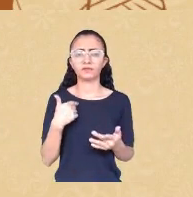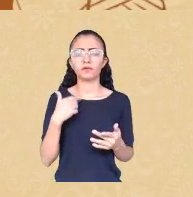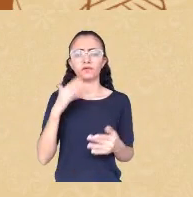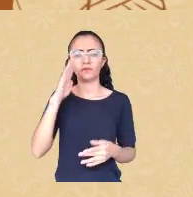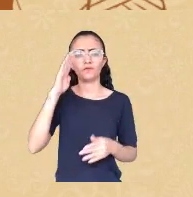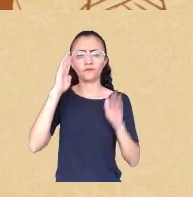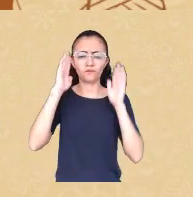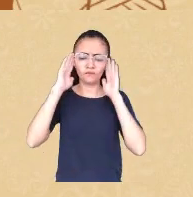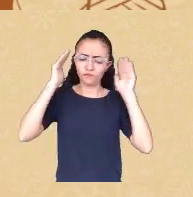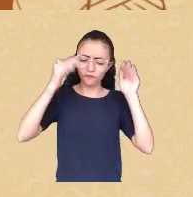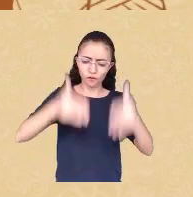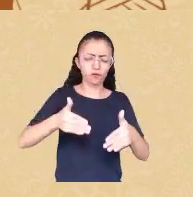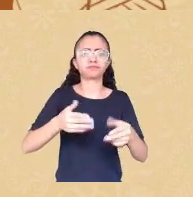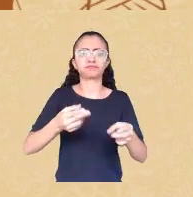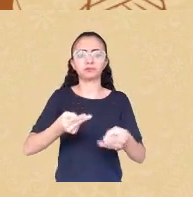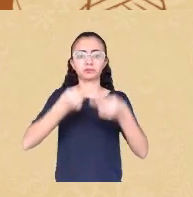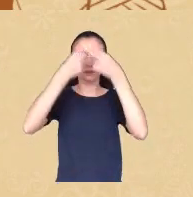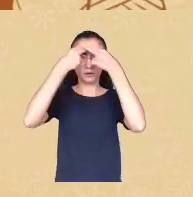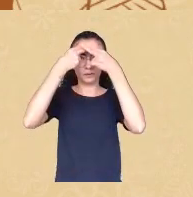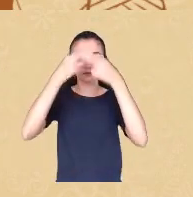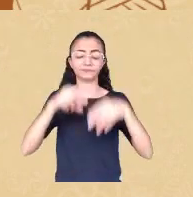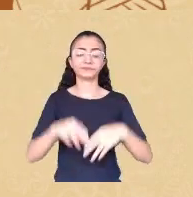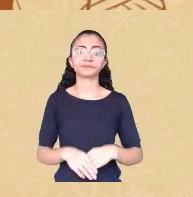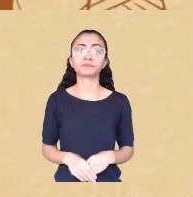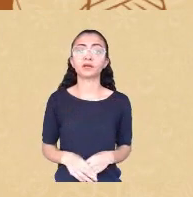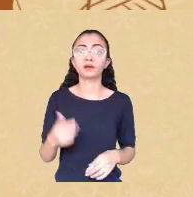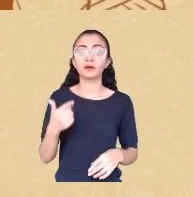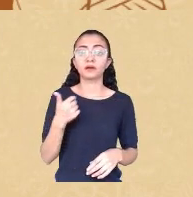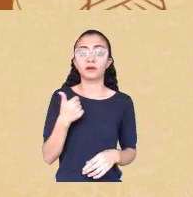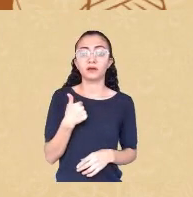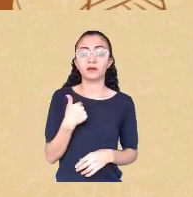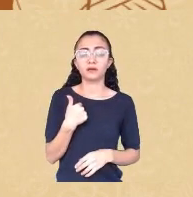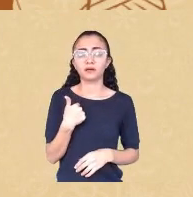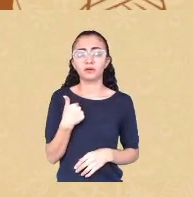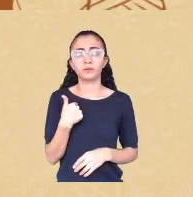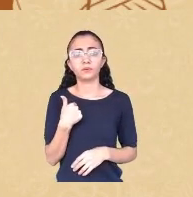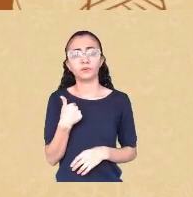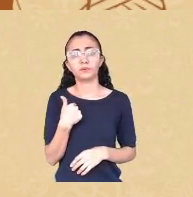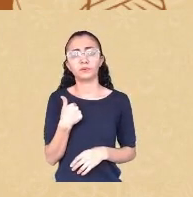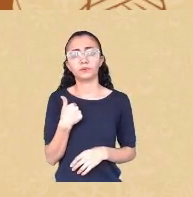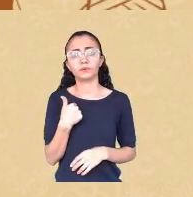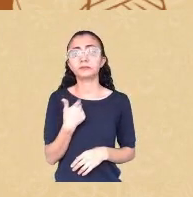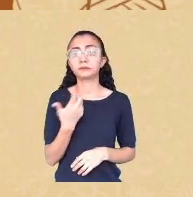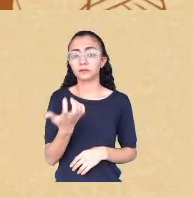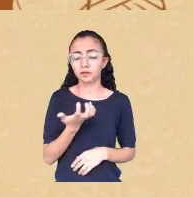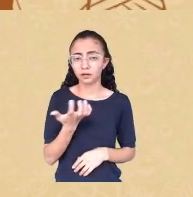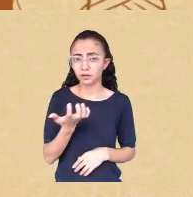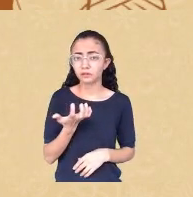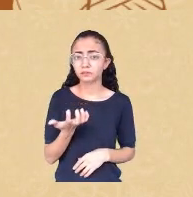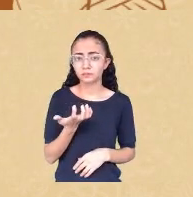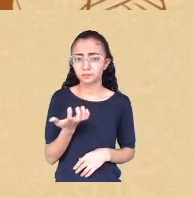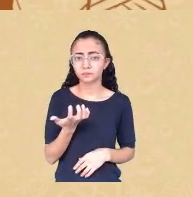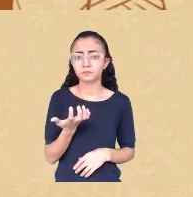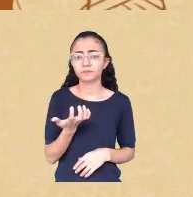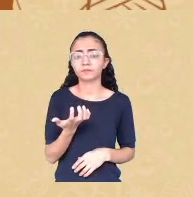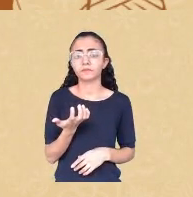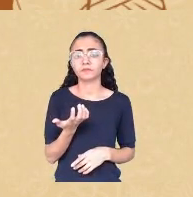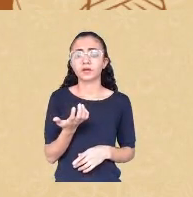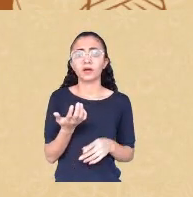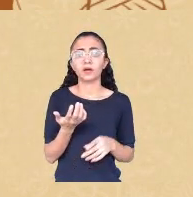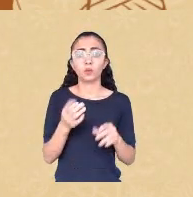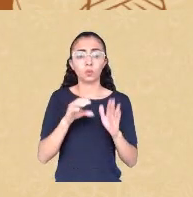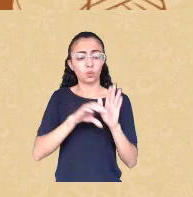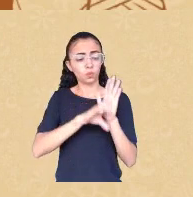traumas. Né? Eu extrapolo aí, eu faço questão extrapolar o conceito de trauma do